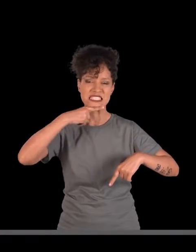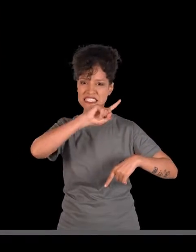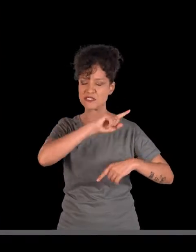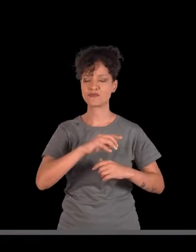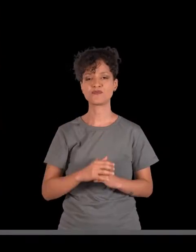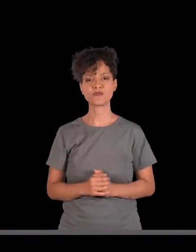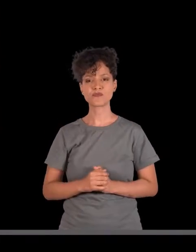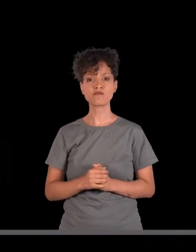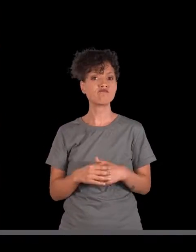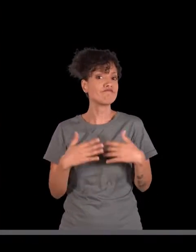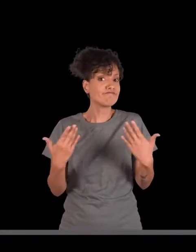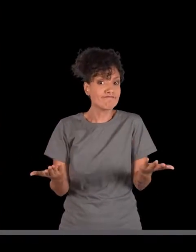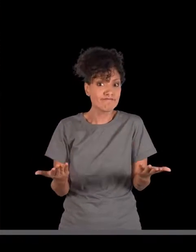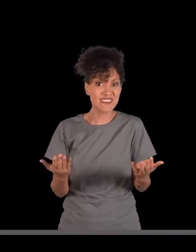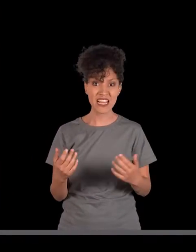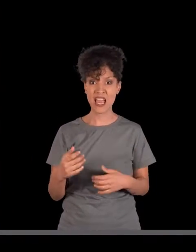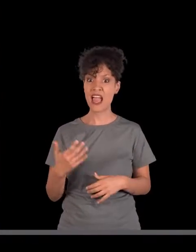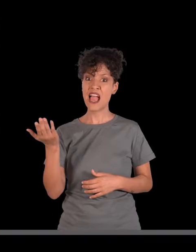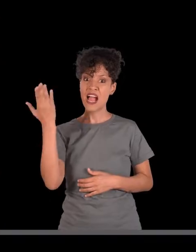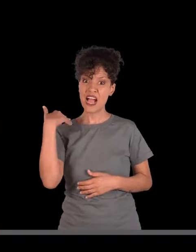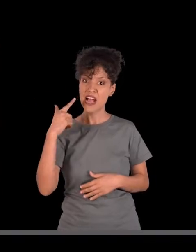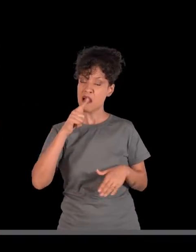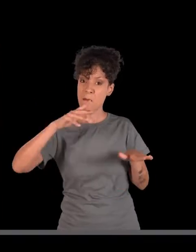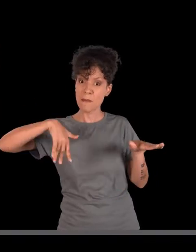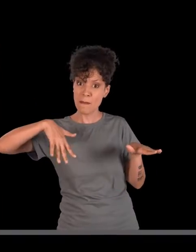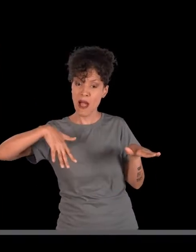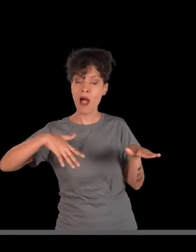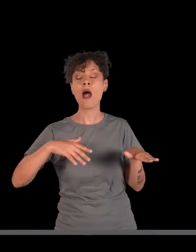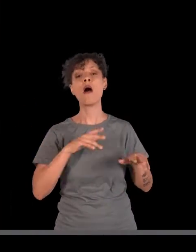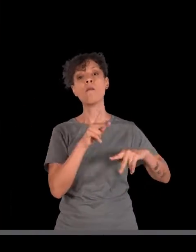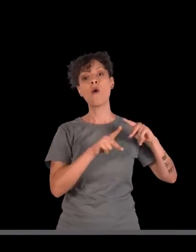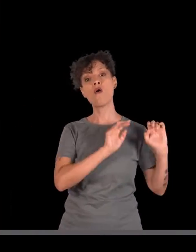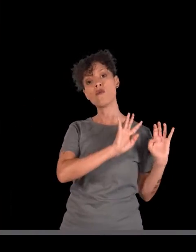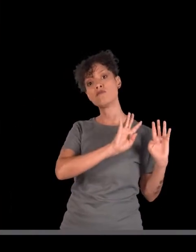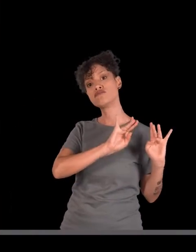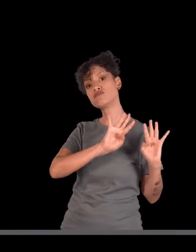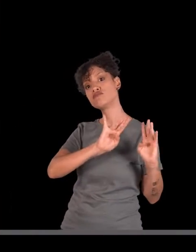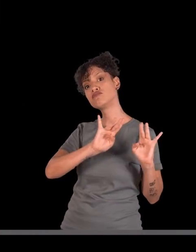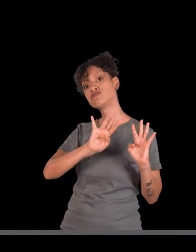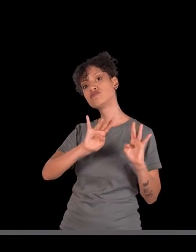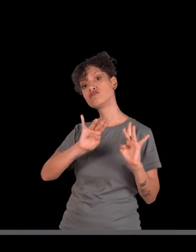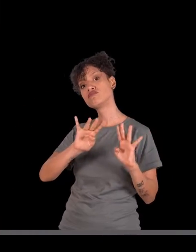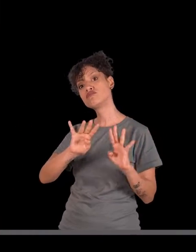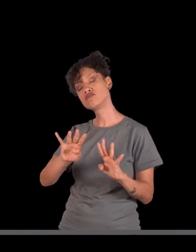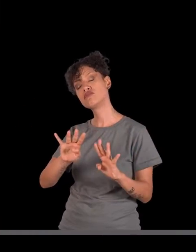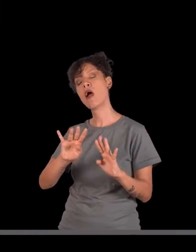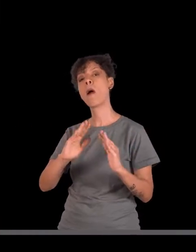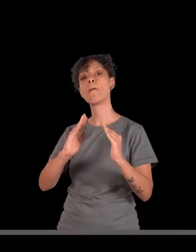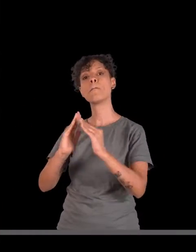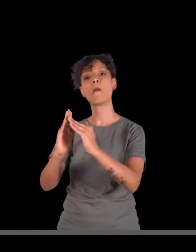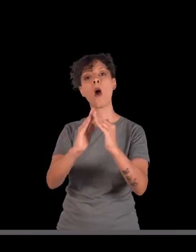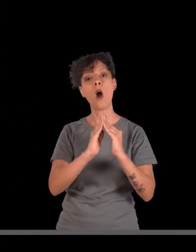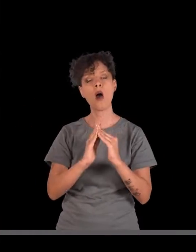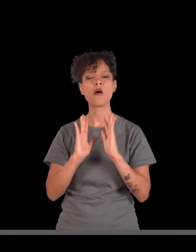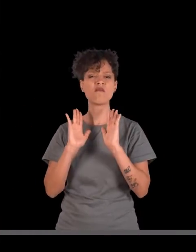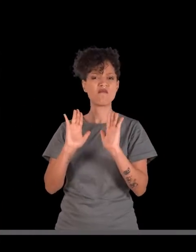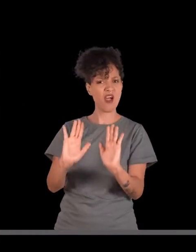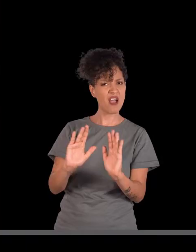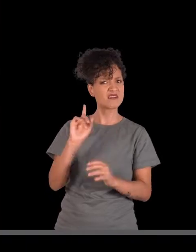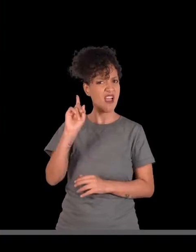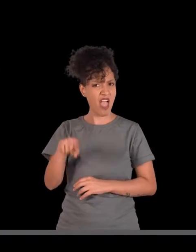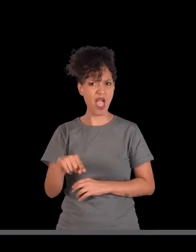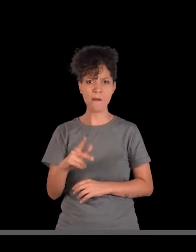vai acontecer? O povoamento começa a se intensificar. Com a agricultura, eles começam a povoar mais. Mas não